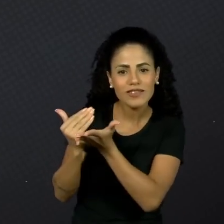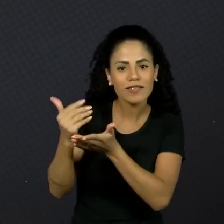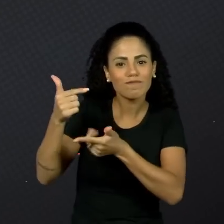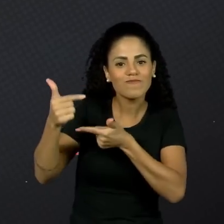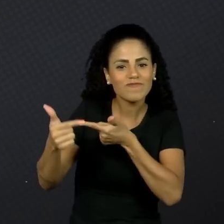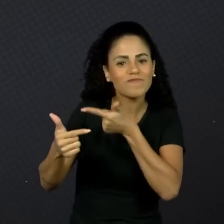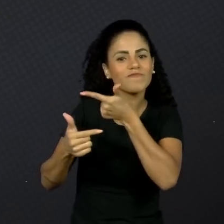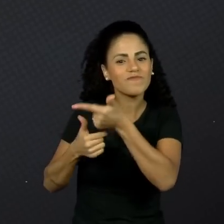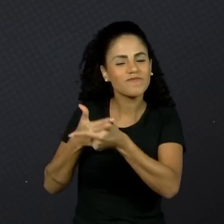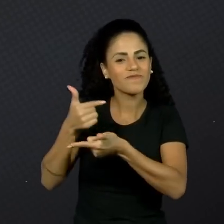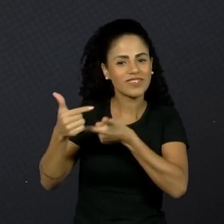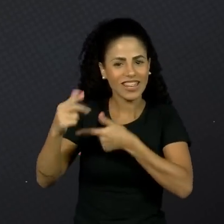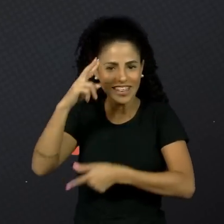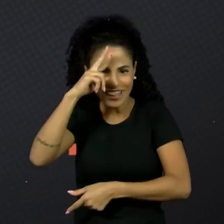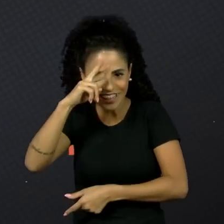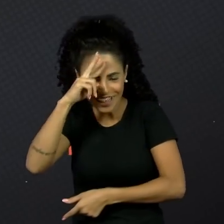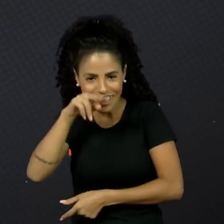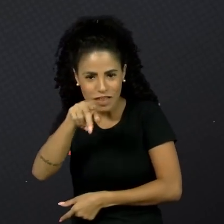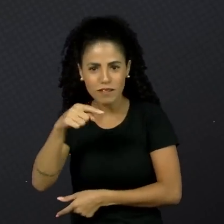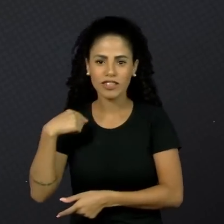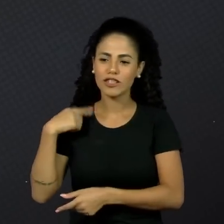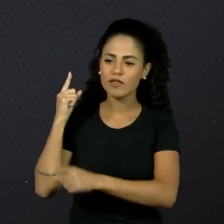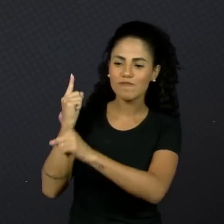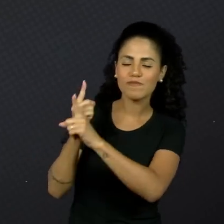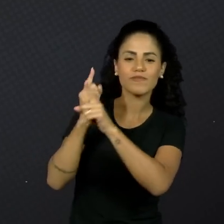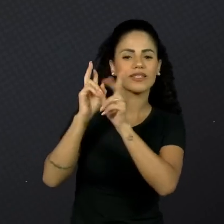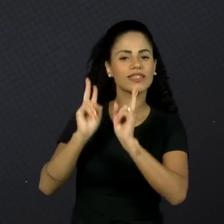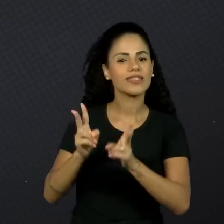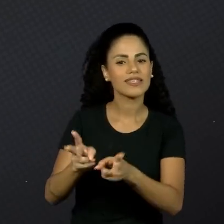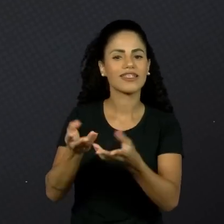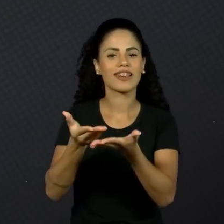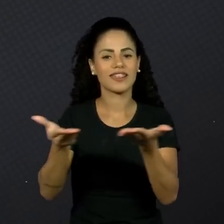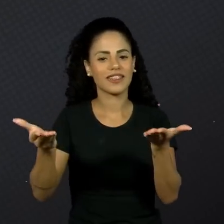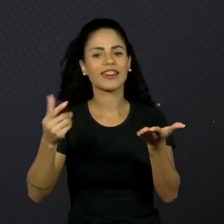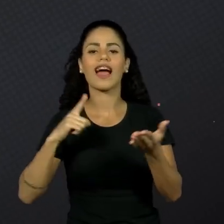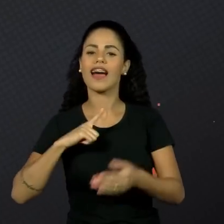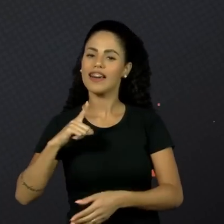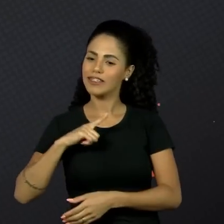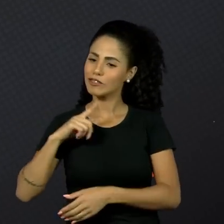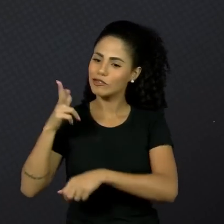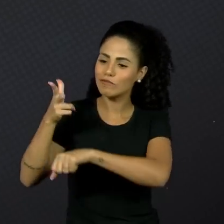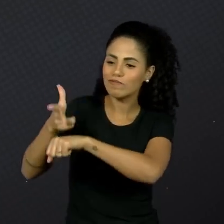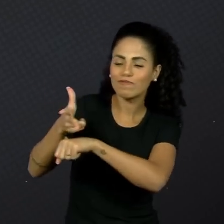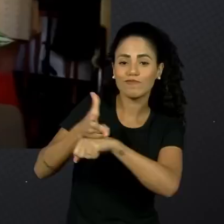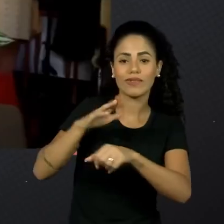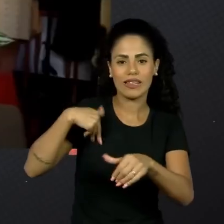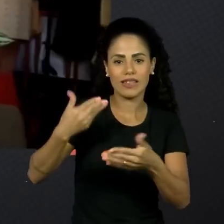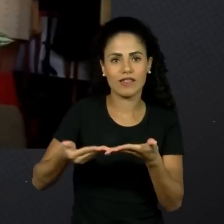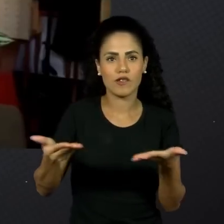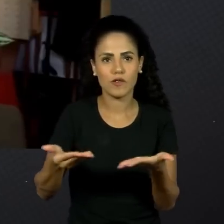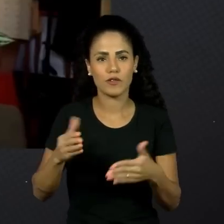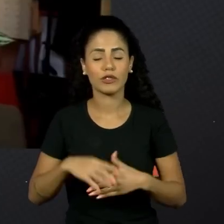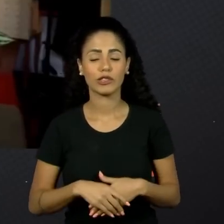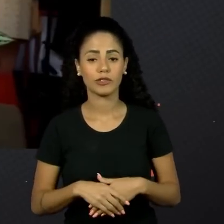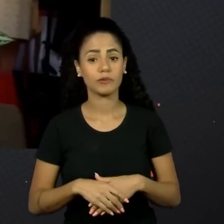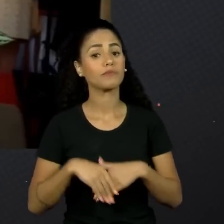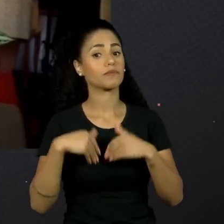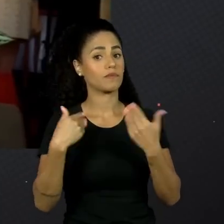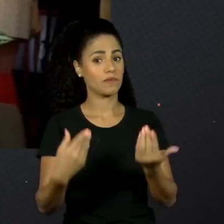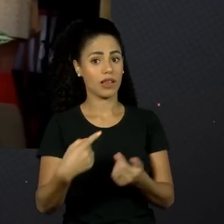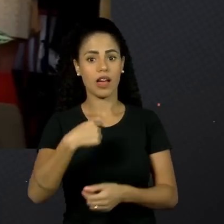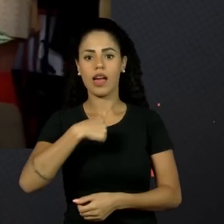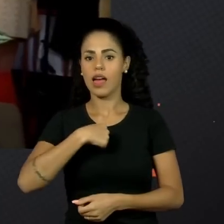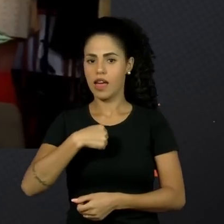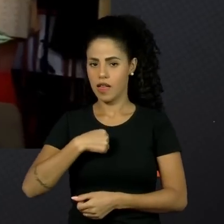do Máscaras, que a gente se encontrou nos corredores do Sérgio Cardoso até hoje. Eu fazia